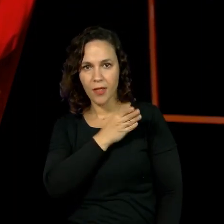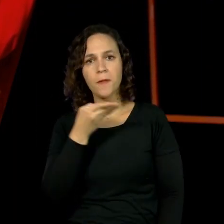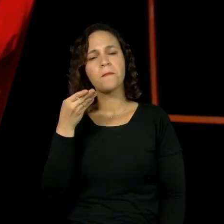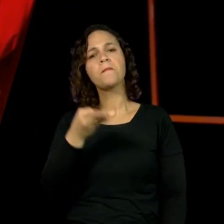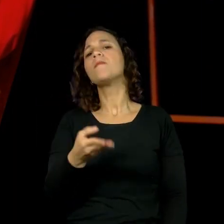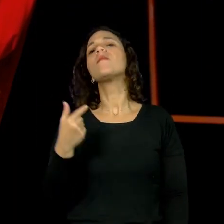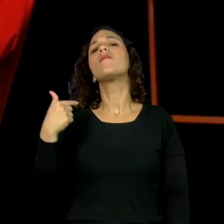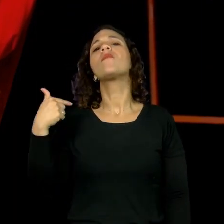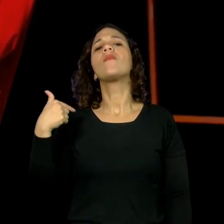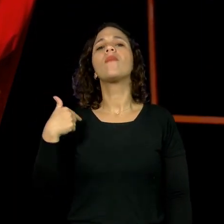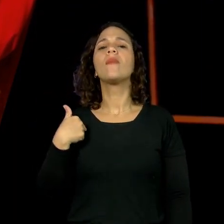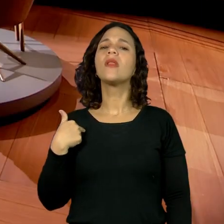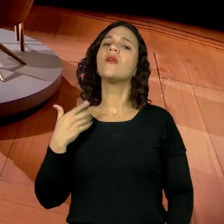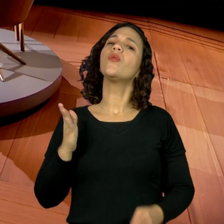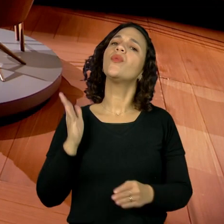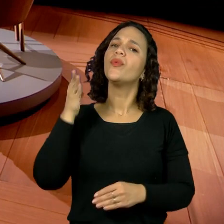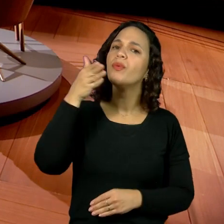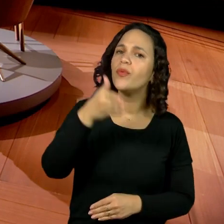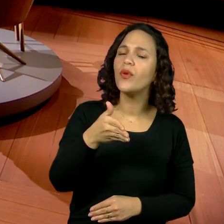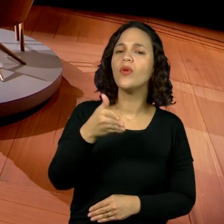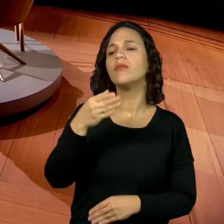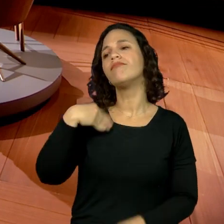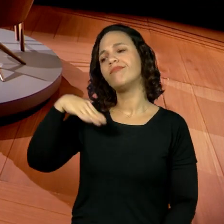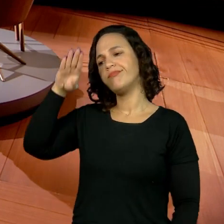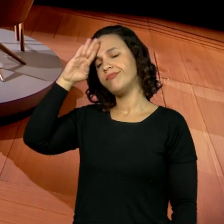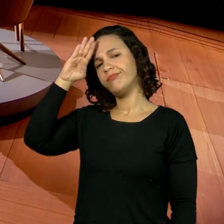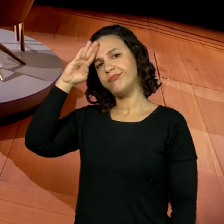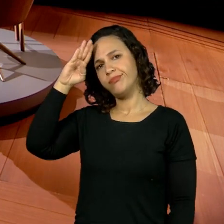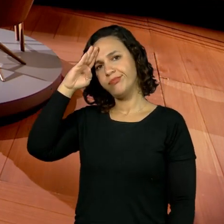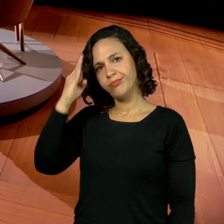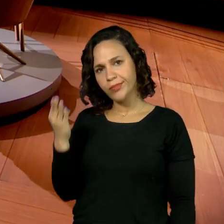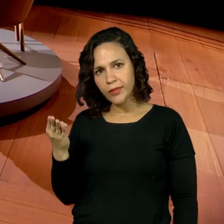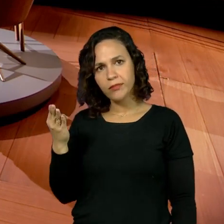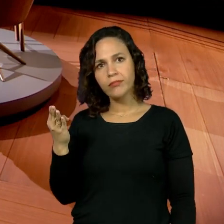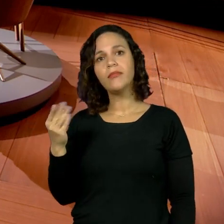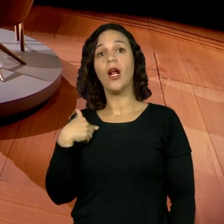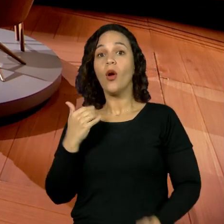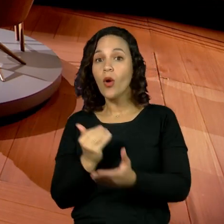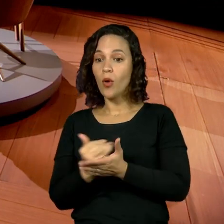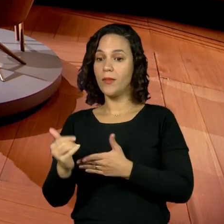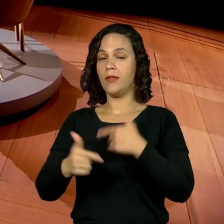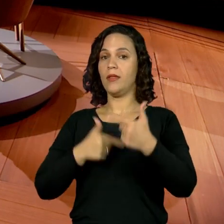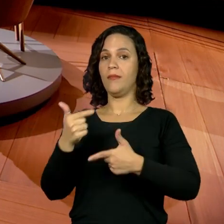para lá, né, para servir o Exército. Aí começa minha carreira no Exército,